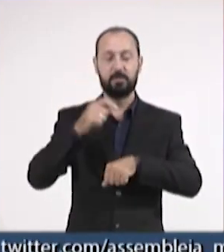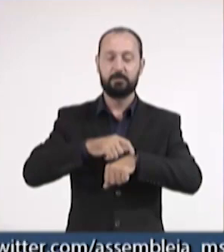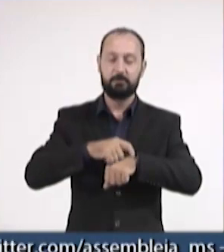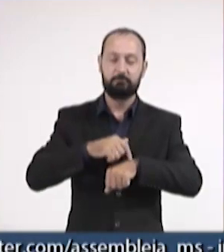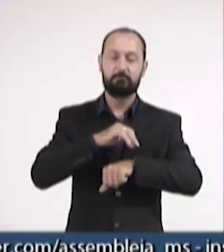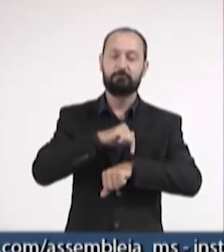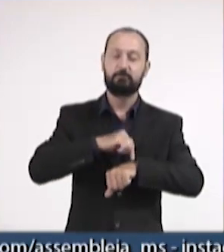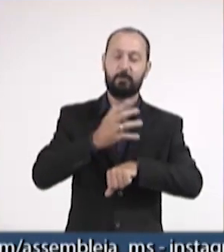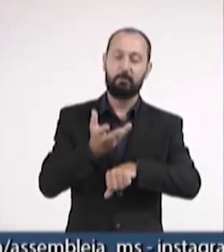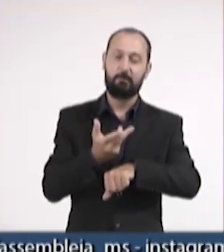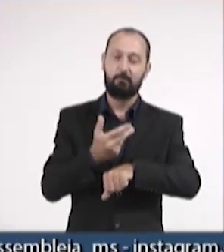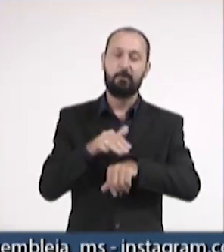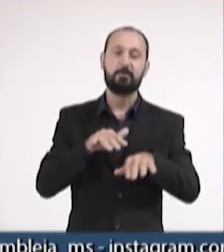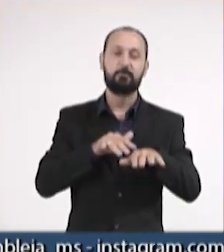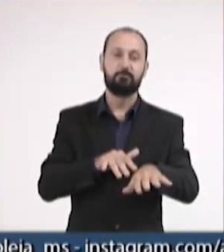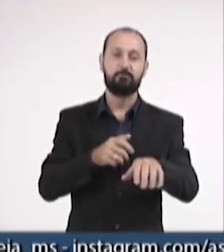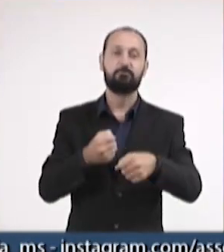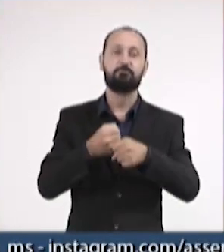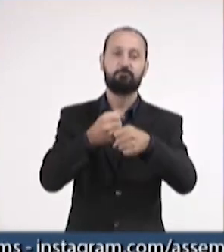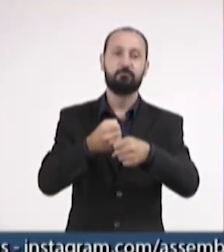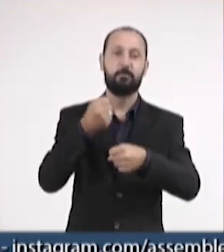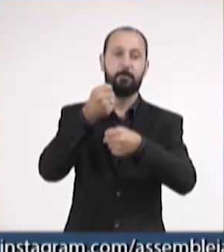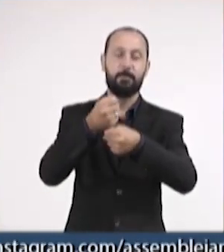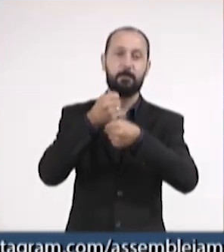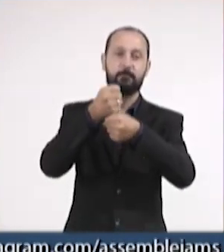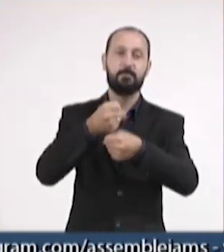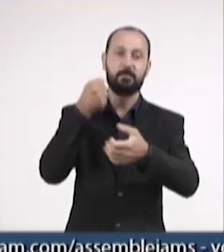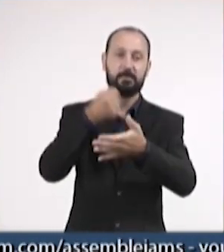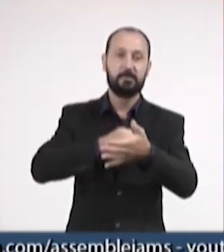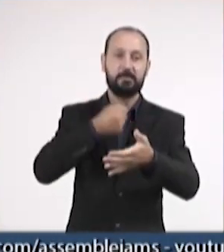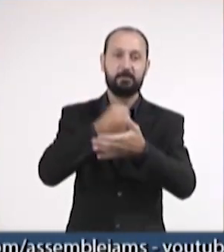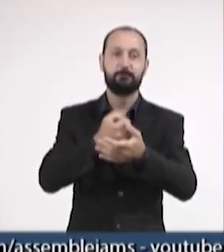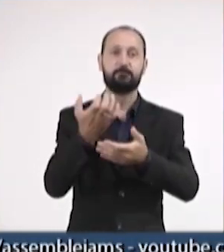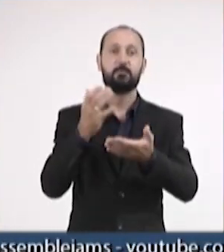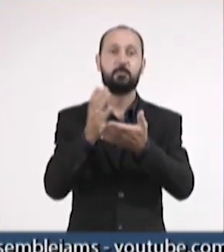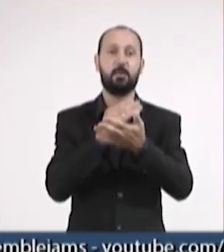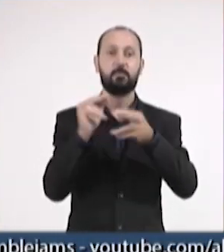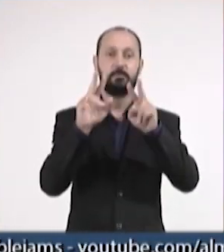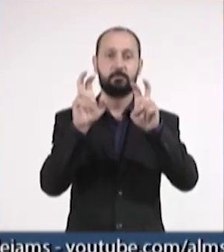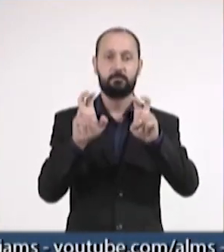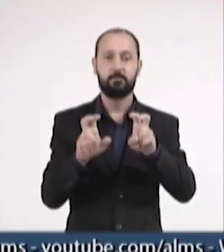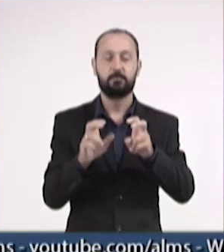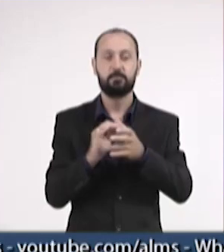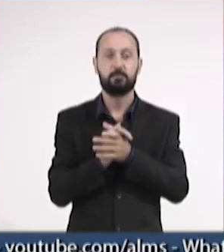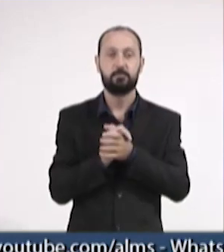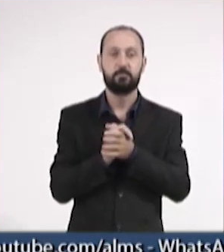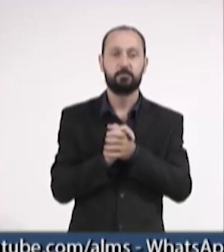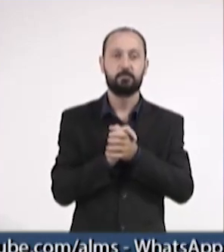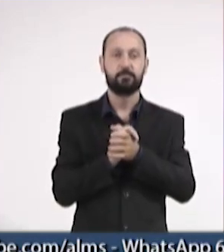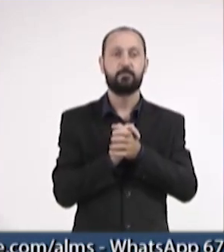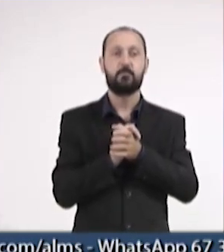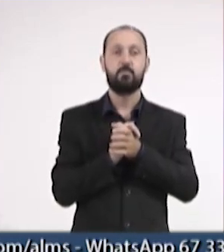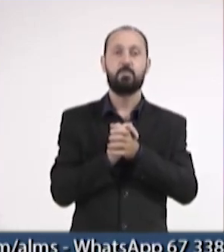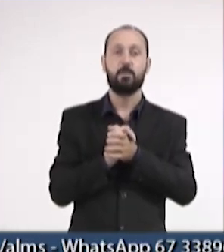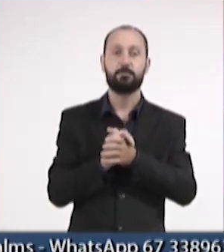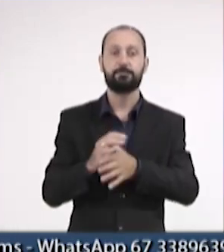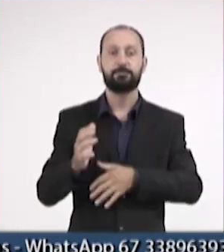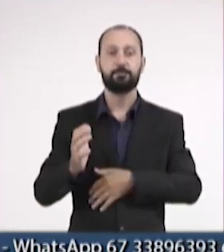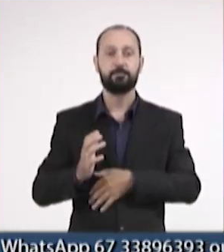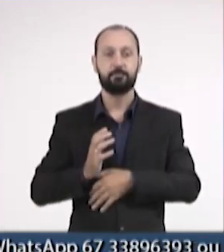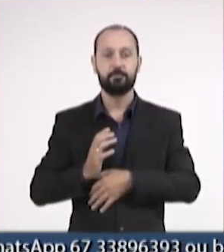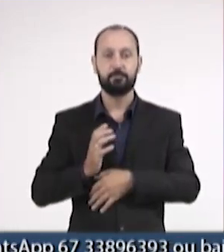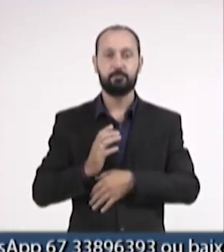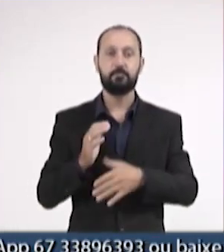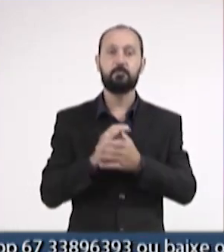todo segundo da nossa vida. Nós queremos trazer algumas pautas que são muito caras para nós,